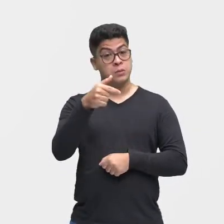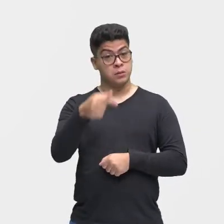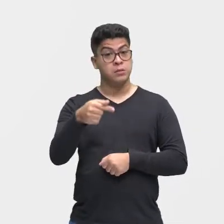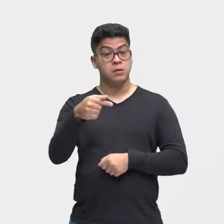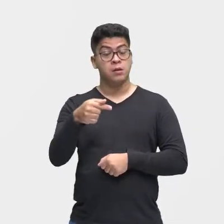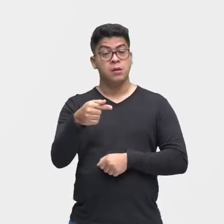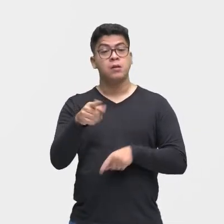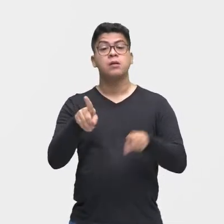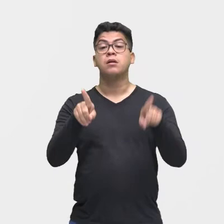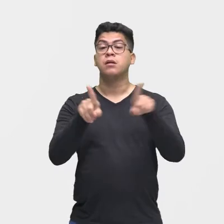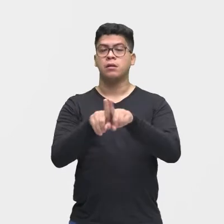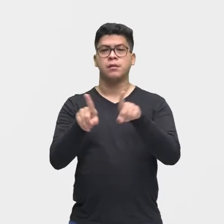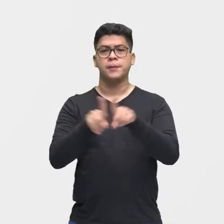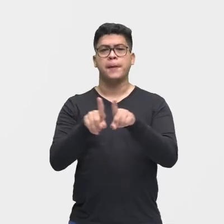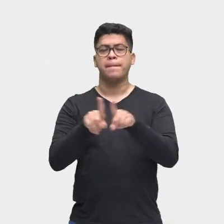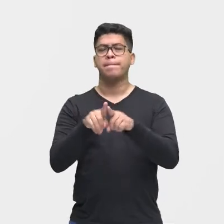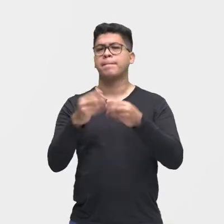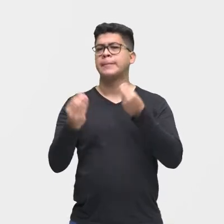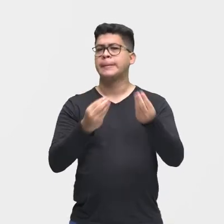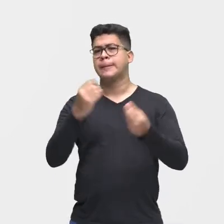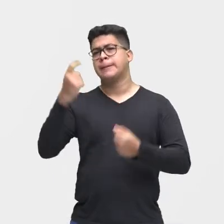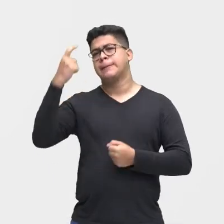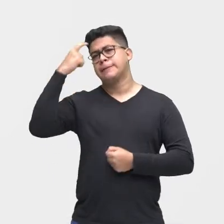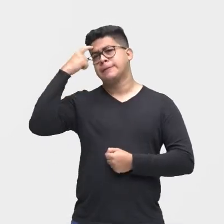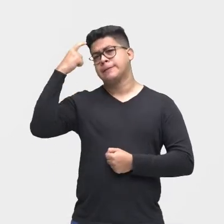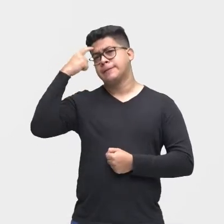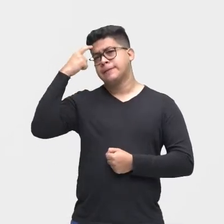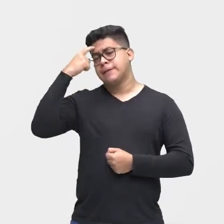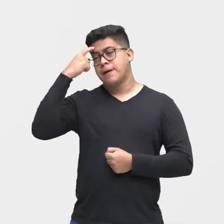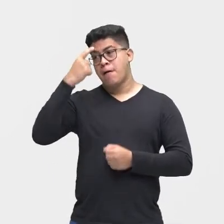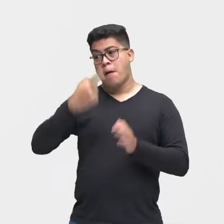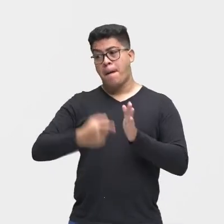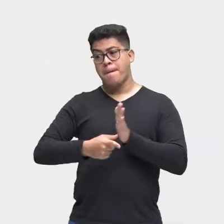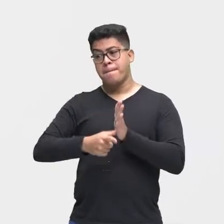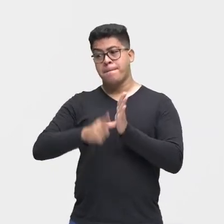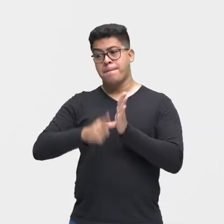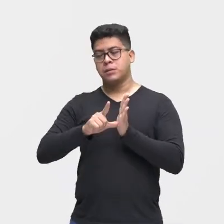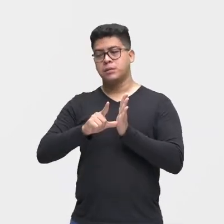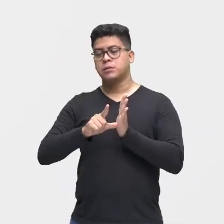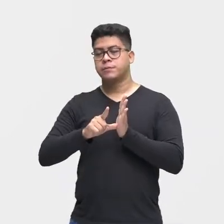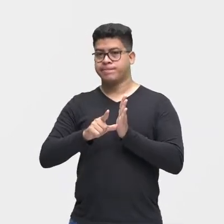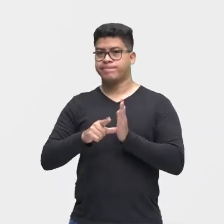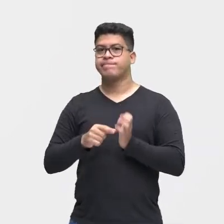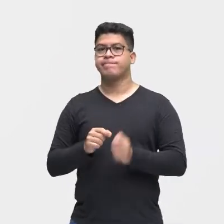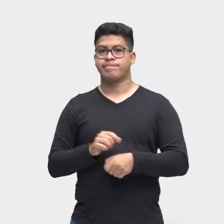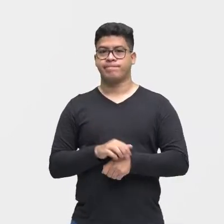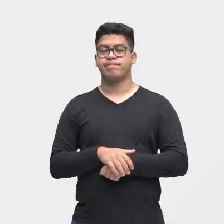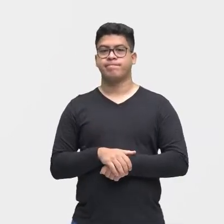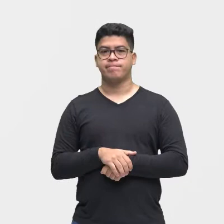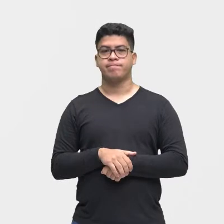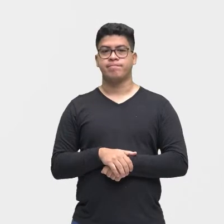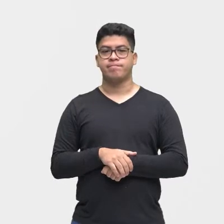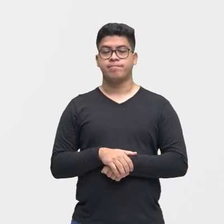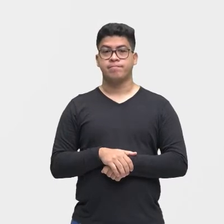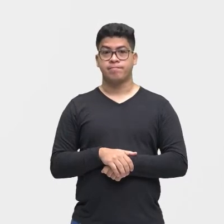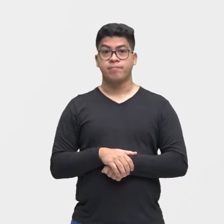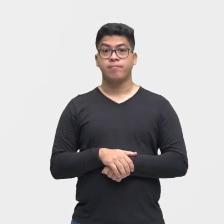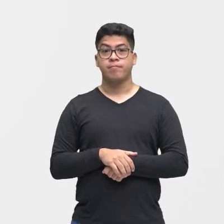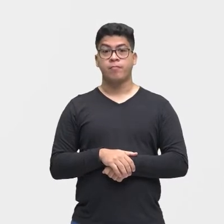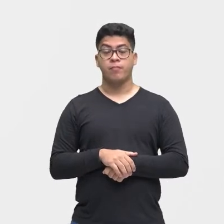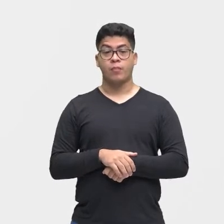né você tem que prever a jogada do seu adversário nós temos o que mais a melhora do raciocínio